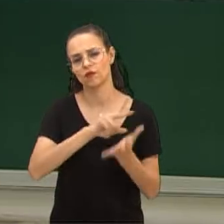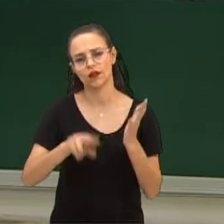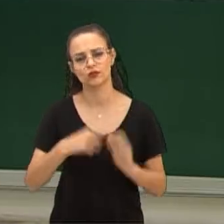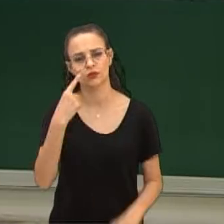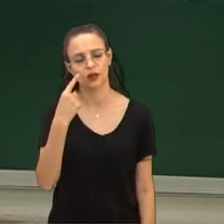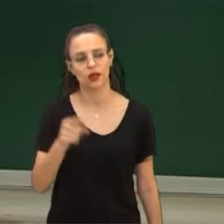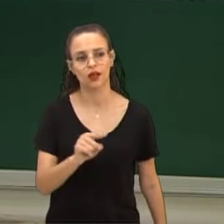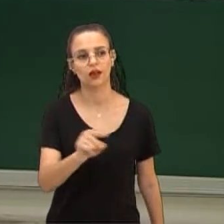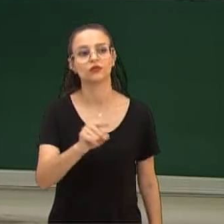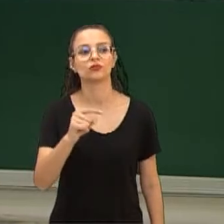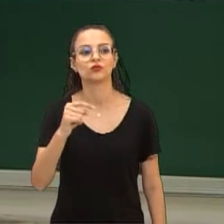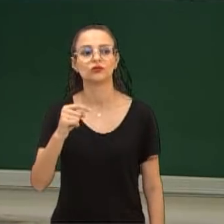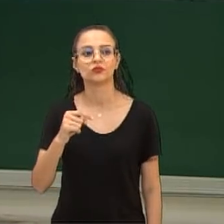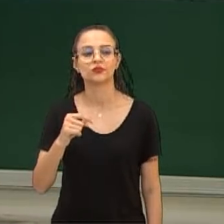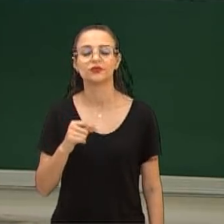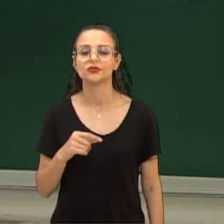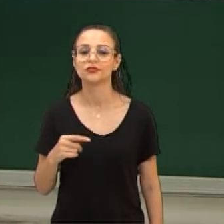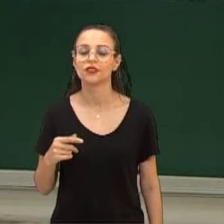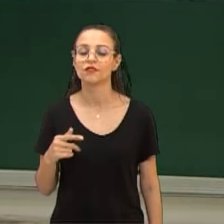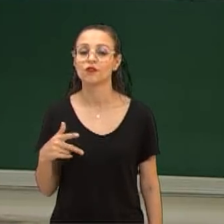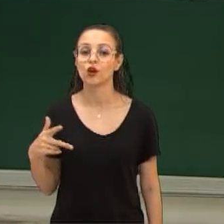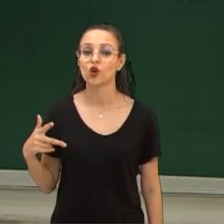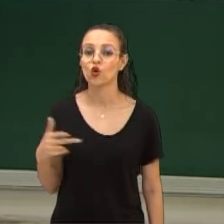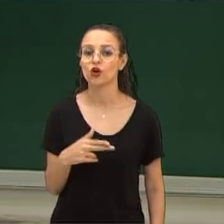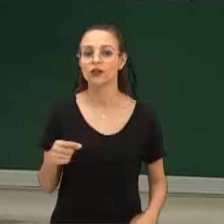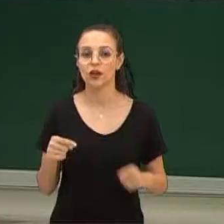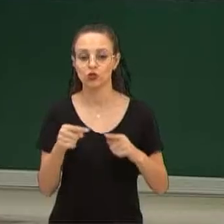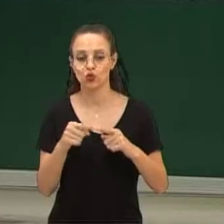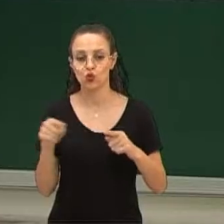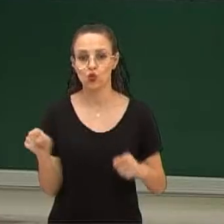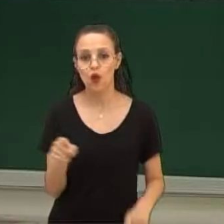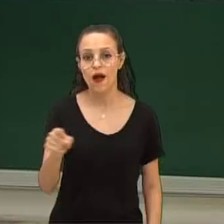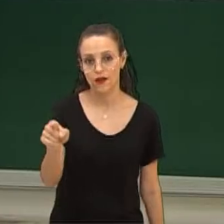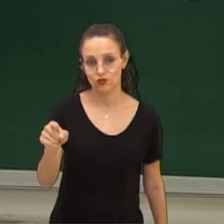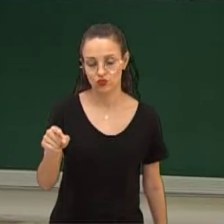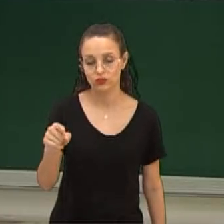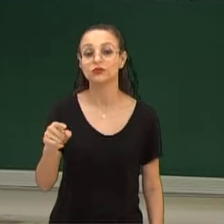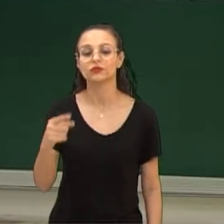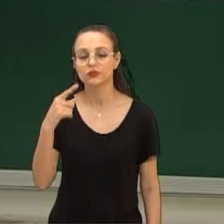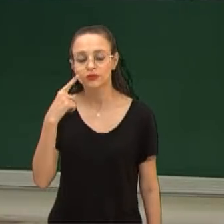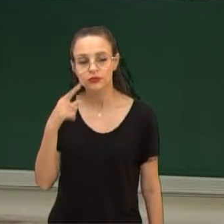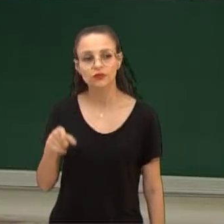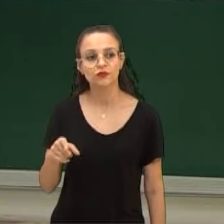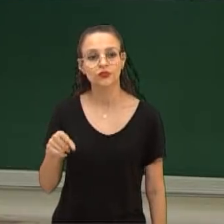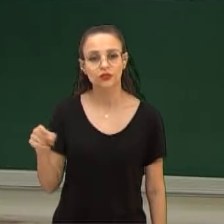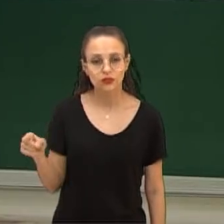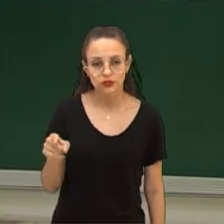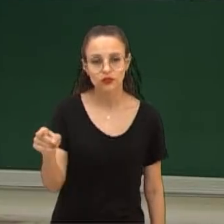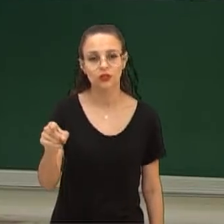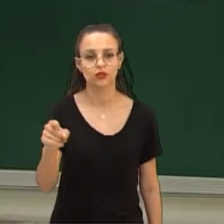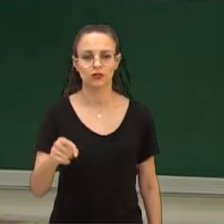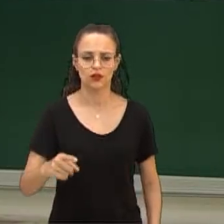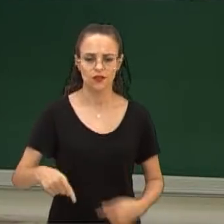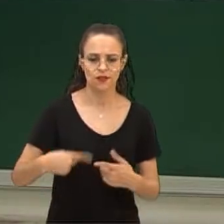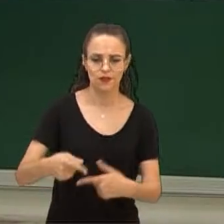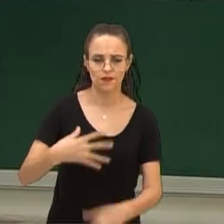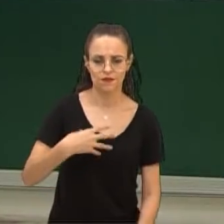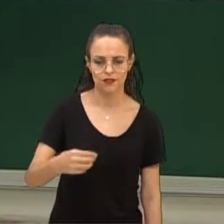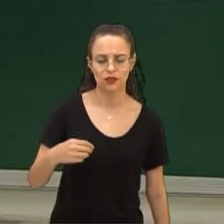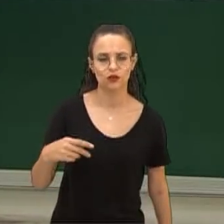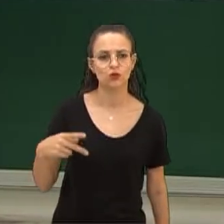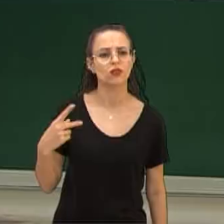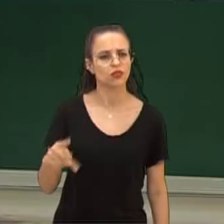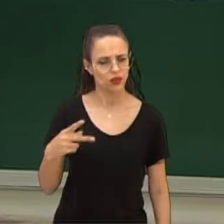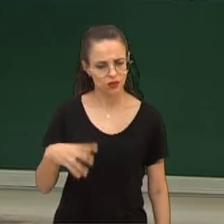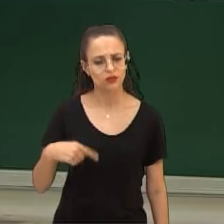né, e foi cortando a cauda desses camundongos. Quando esses camundongos se reproduziam, os